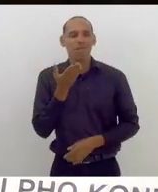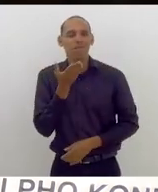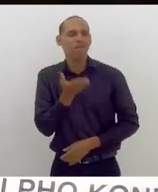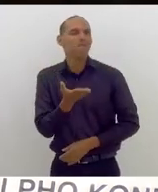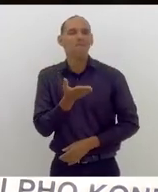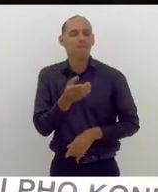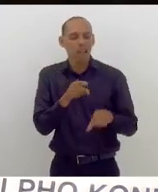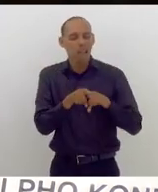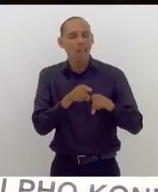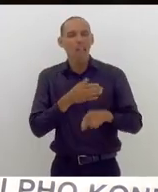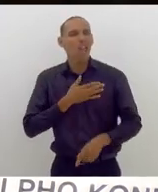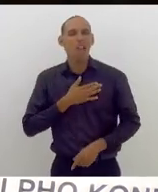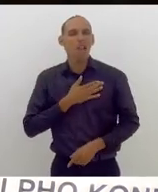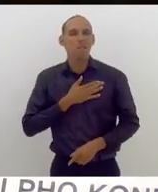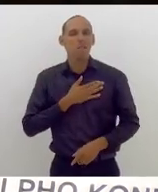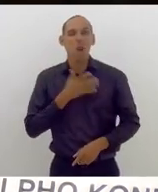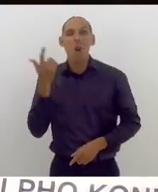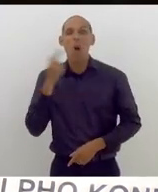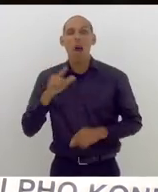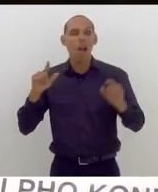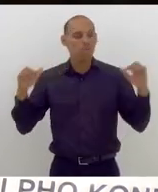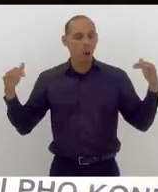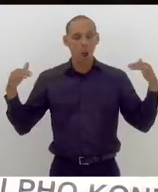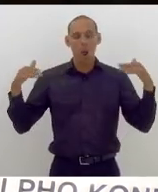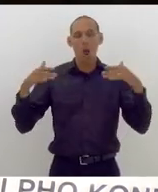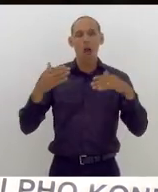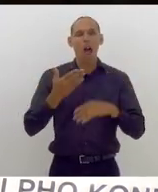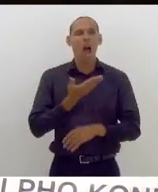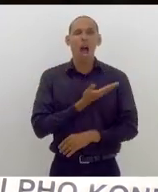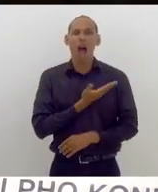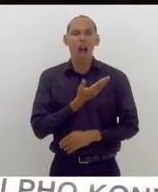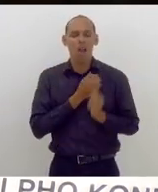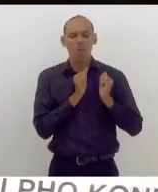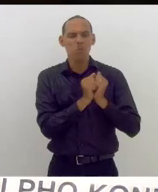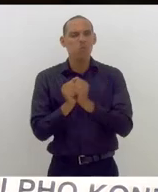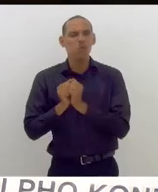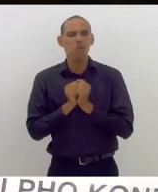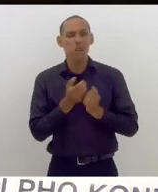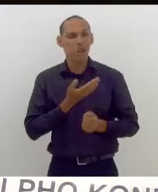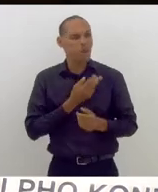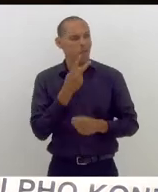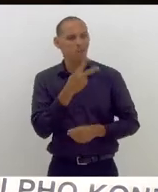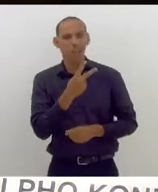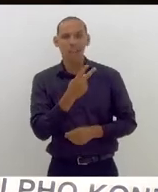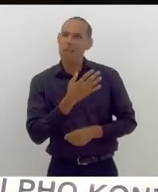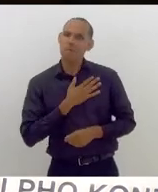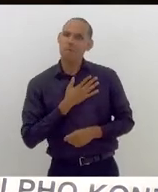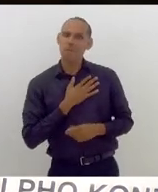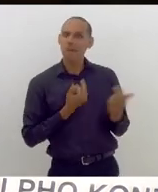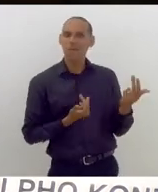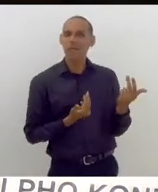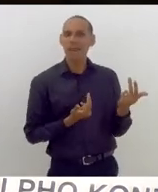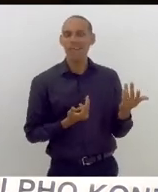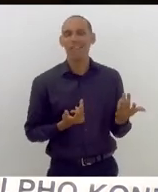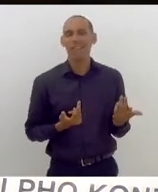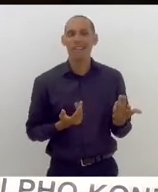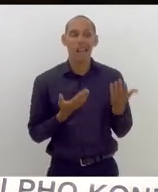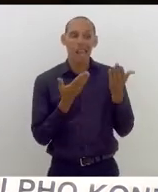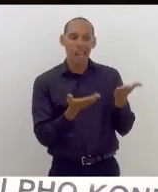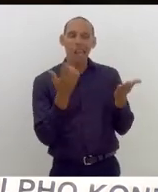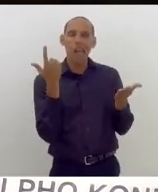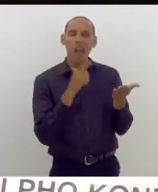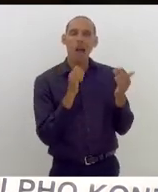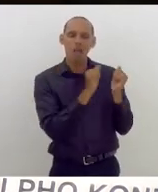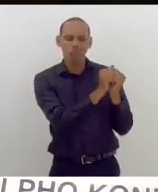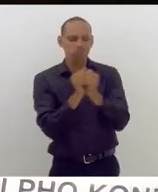de congregar tantos irmãos, tantos amigos que eu fiz, que eram amigos dele, que são amigos dele, e ele tem essa capacidade